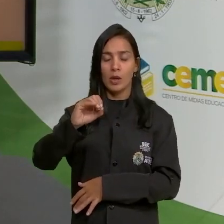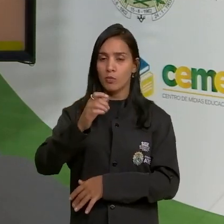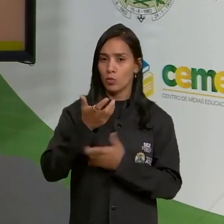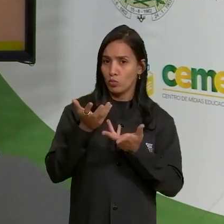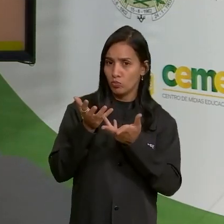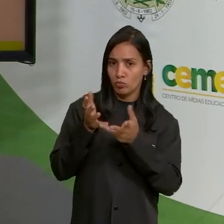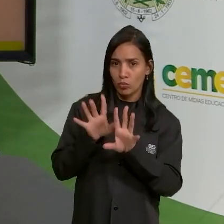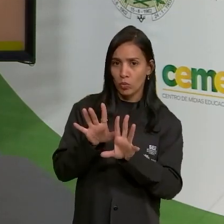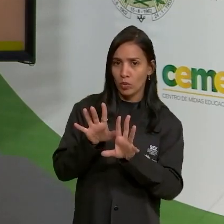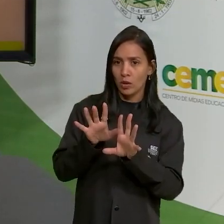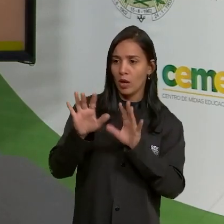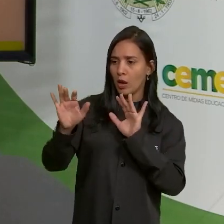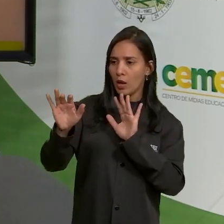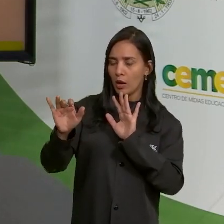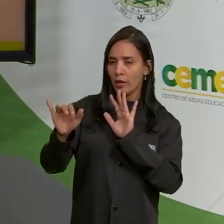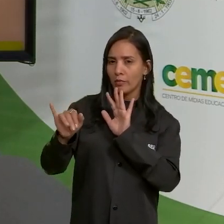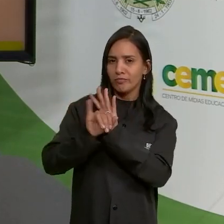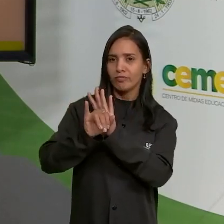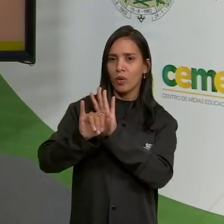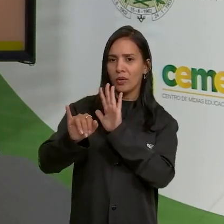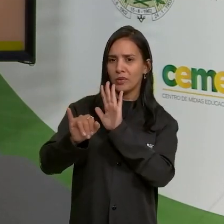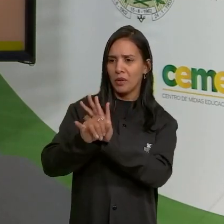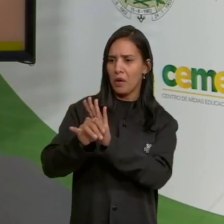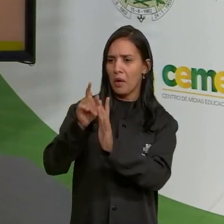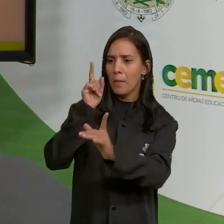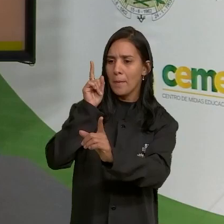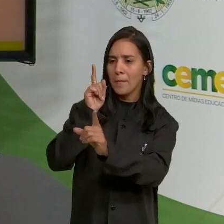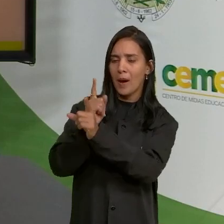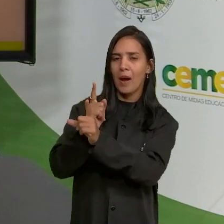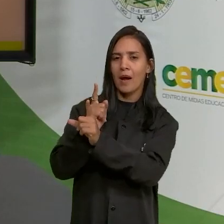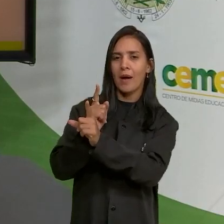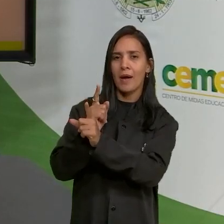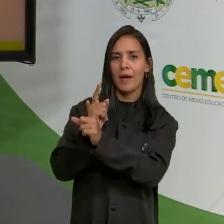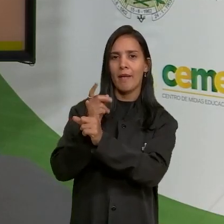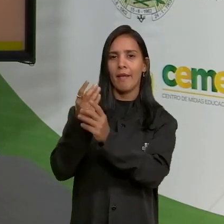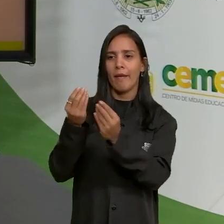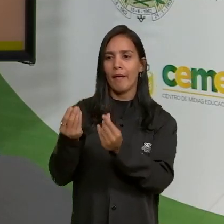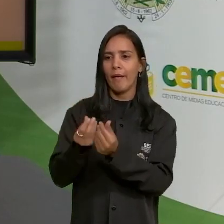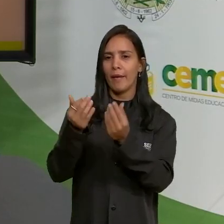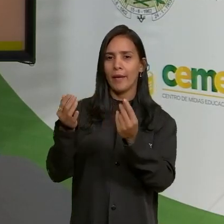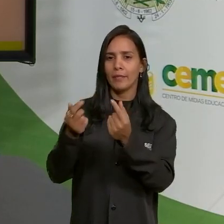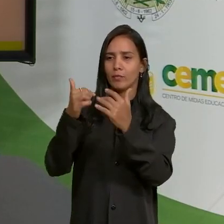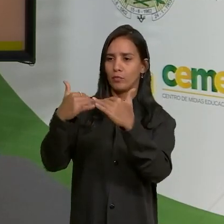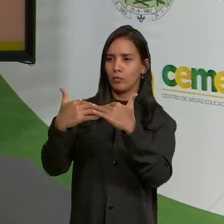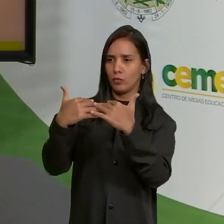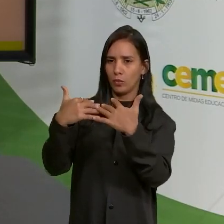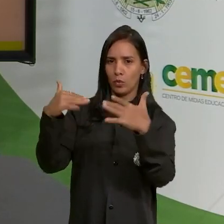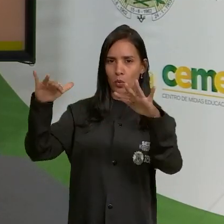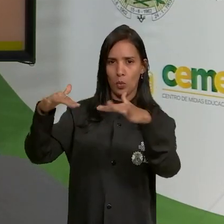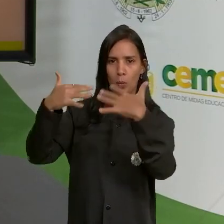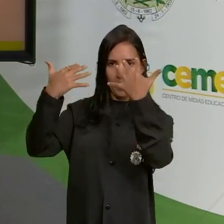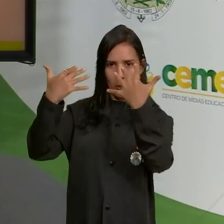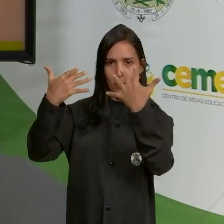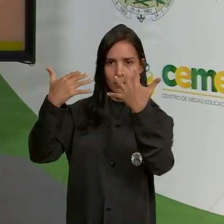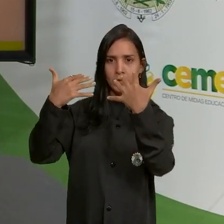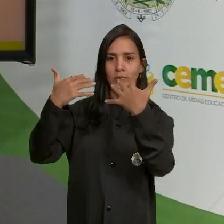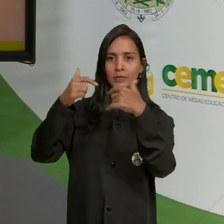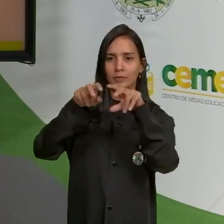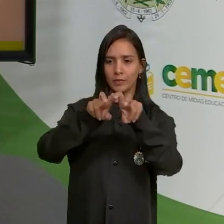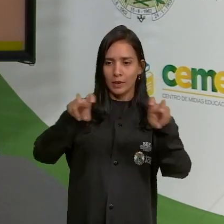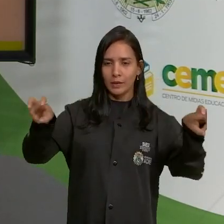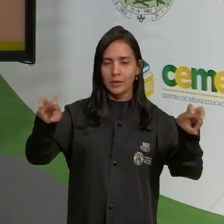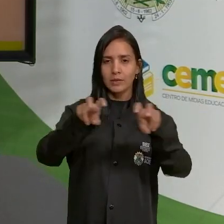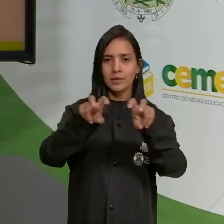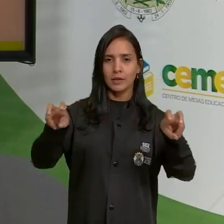uma identificação, não tem esse objetivo de identificação do público com o que está acontecendo na